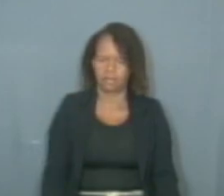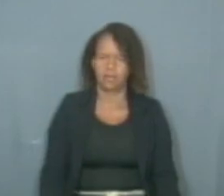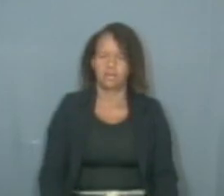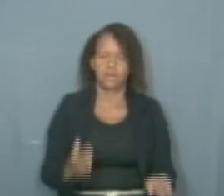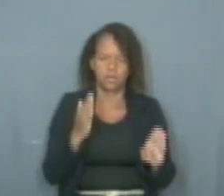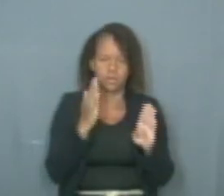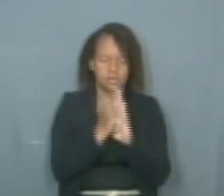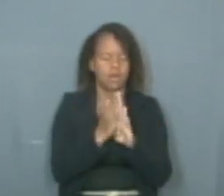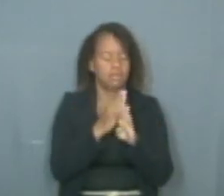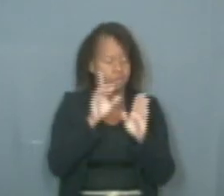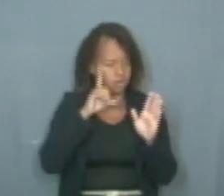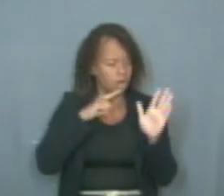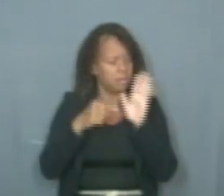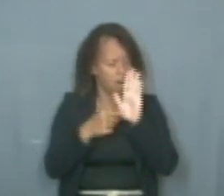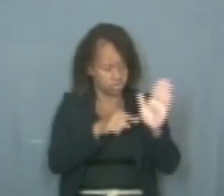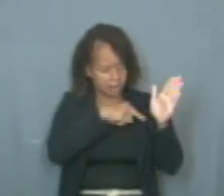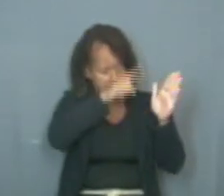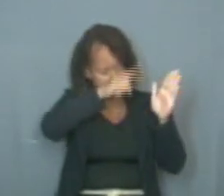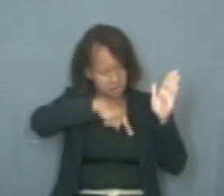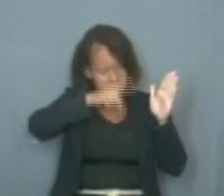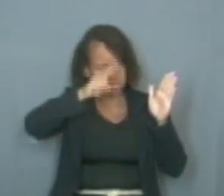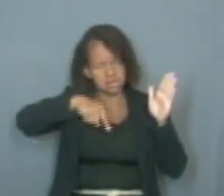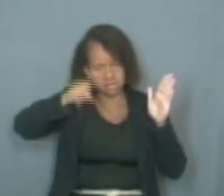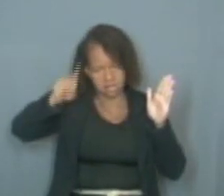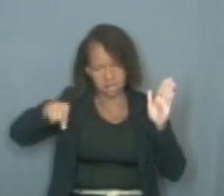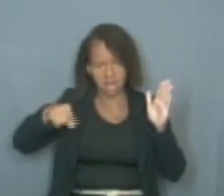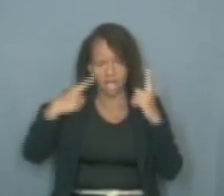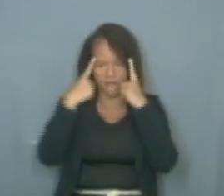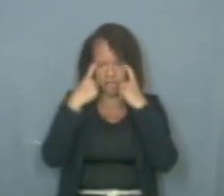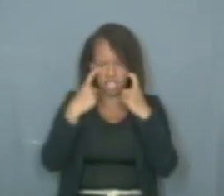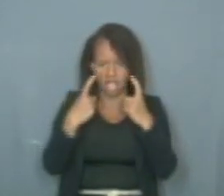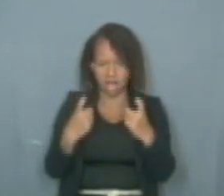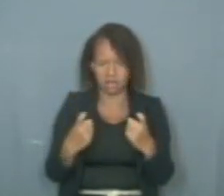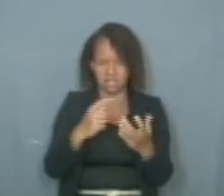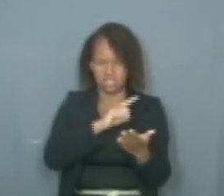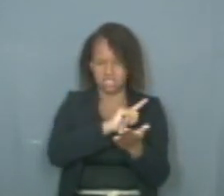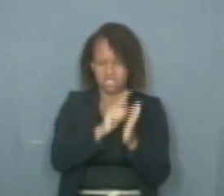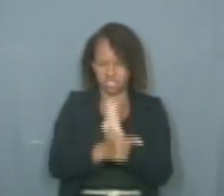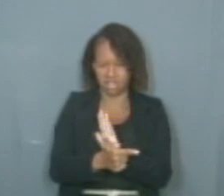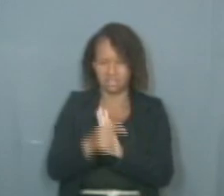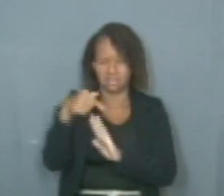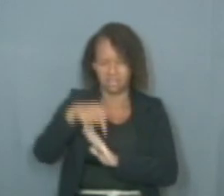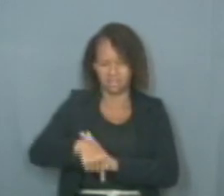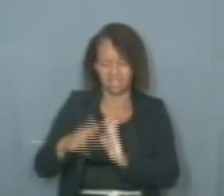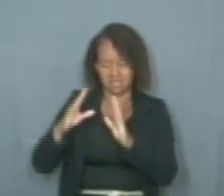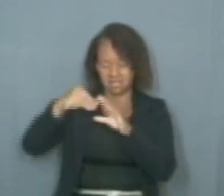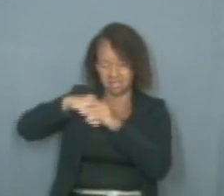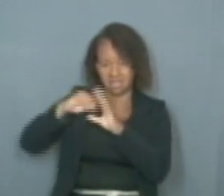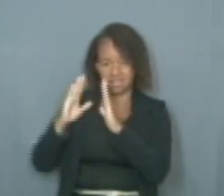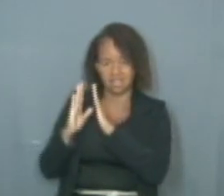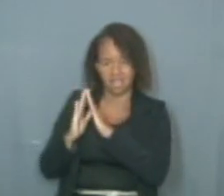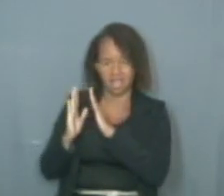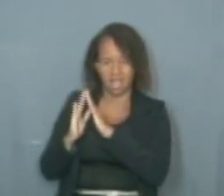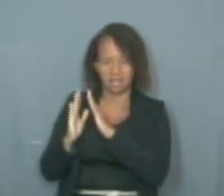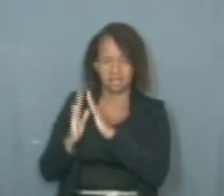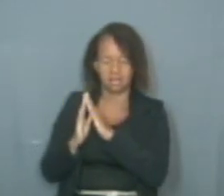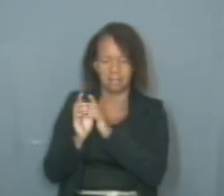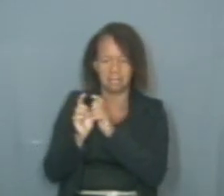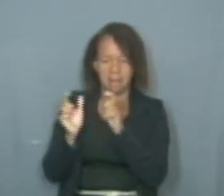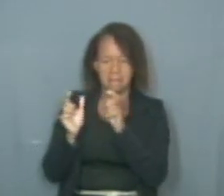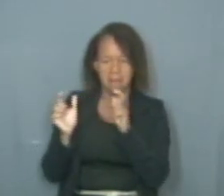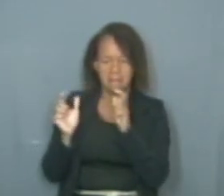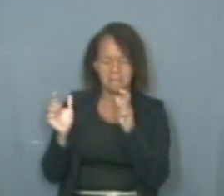nós temos pesquisas que demonstram que a violência de gênero nestes lares